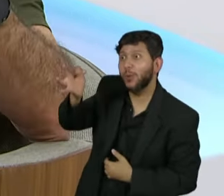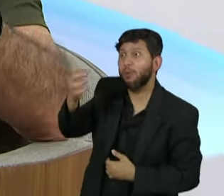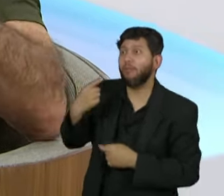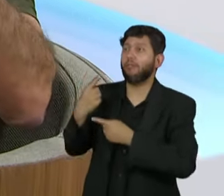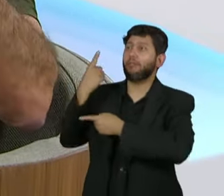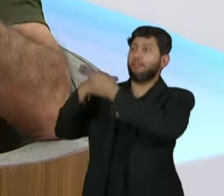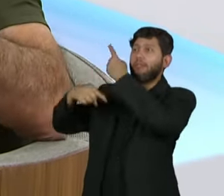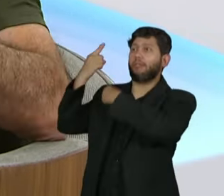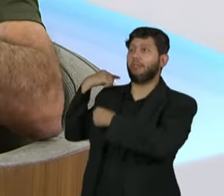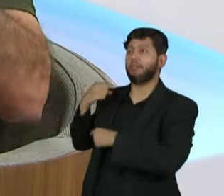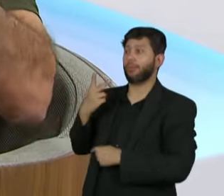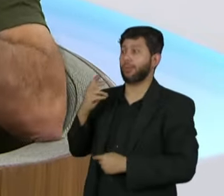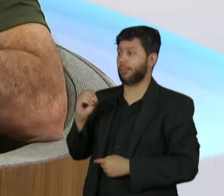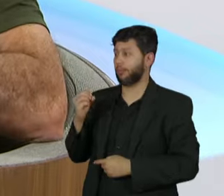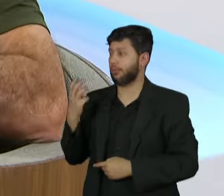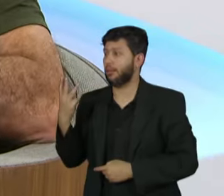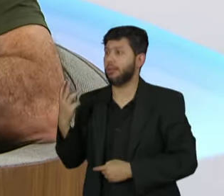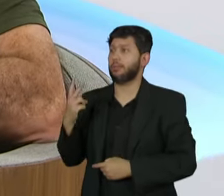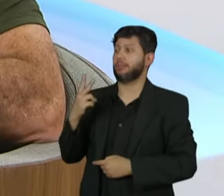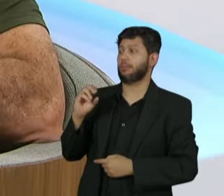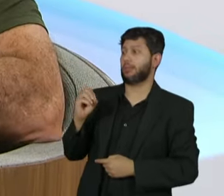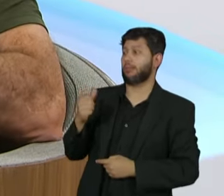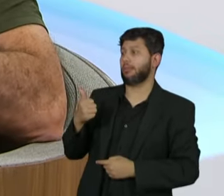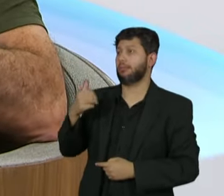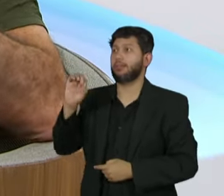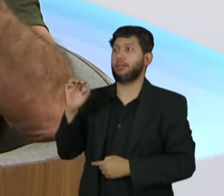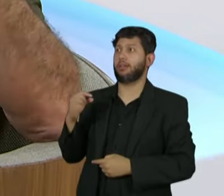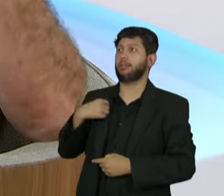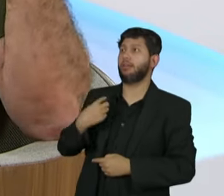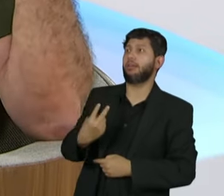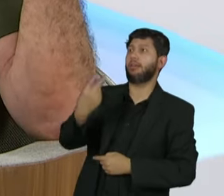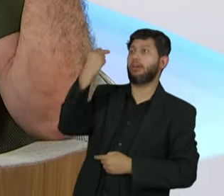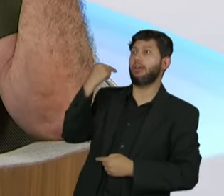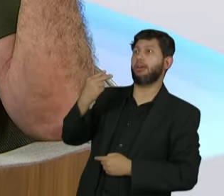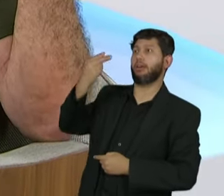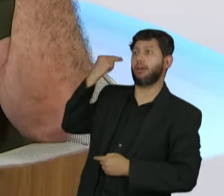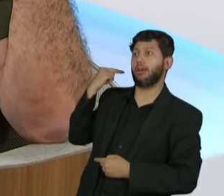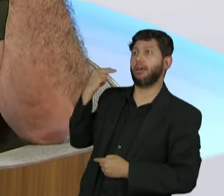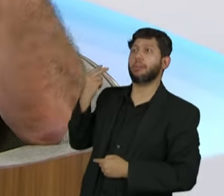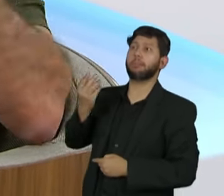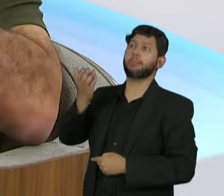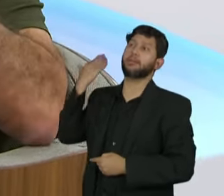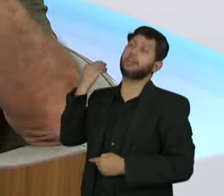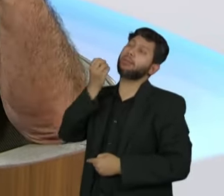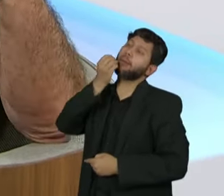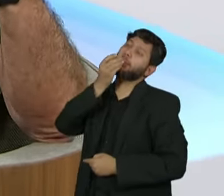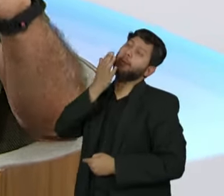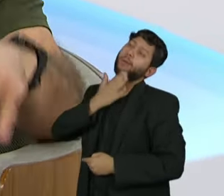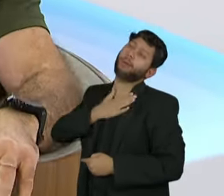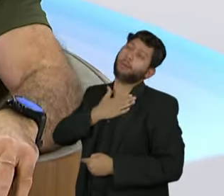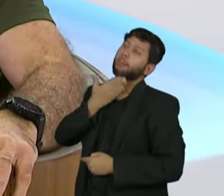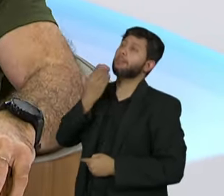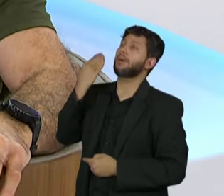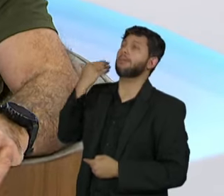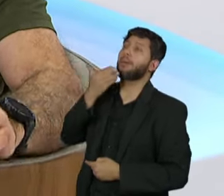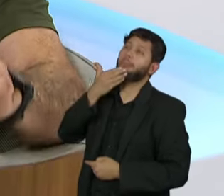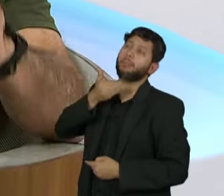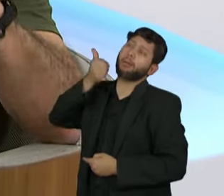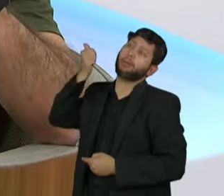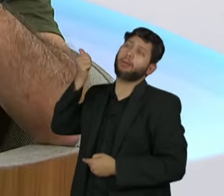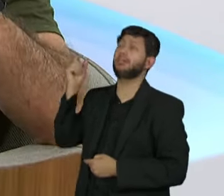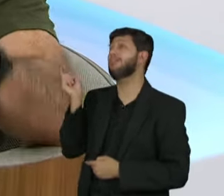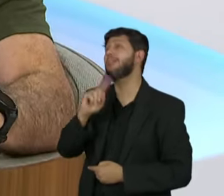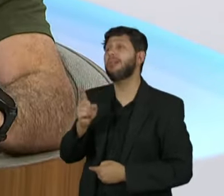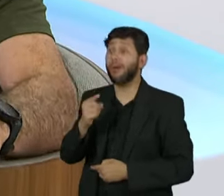2003 para 2010 para 2015 e olhando para isso era tão bom isso não conduz a gente para lugar nenhum